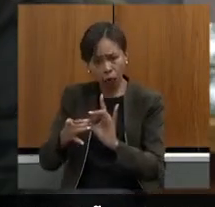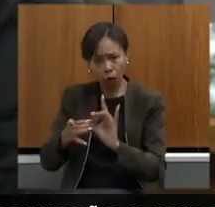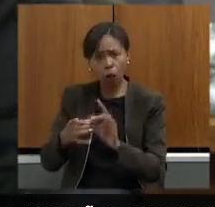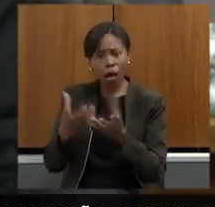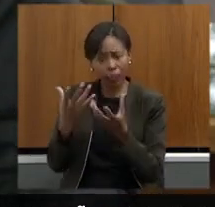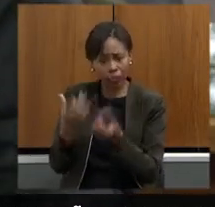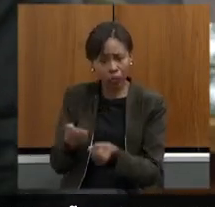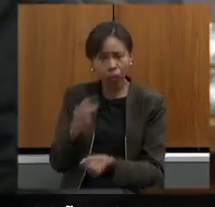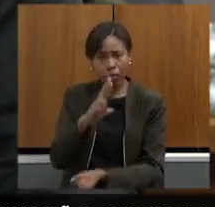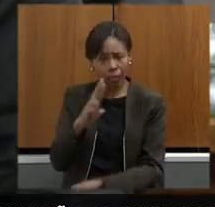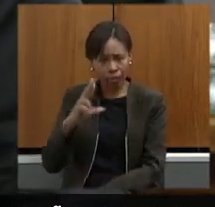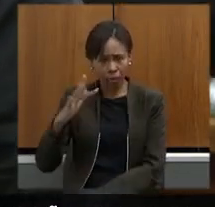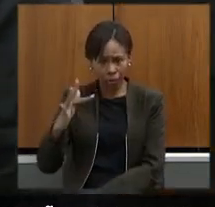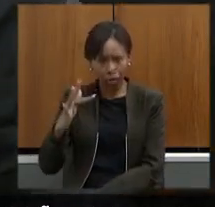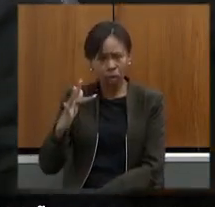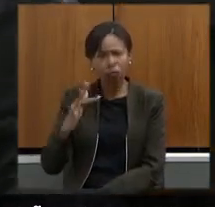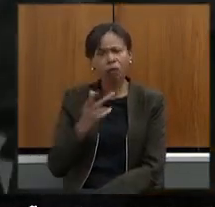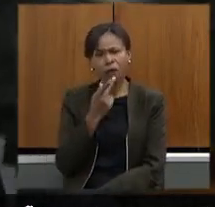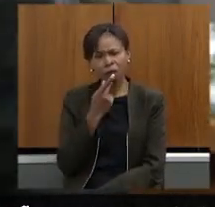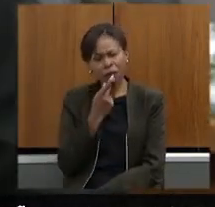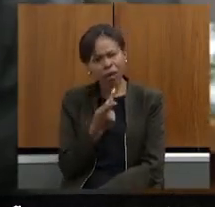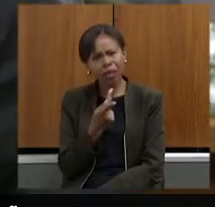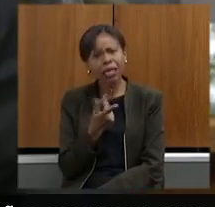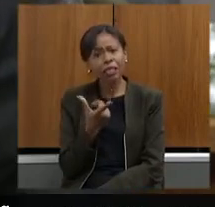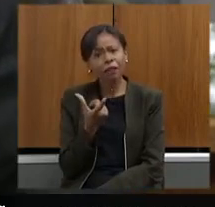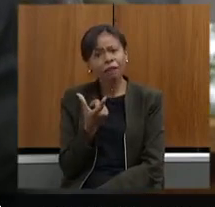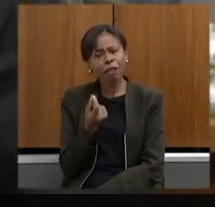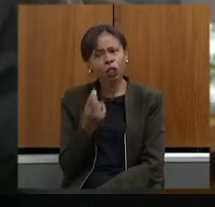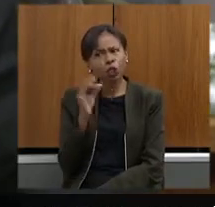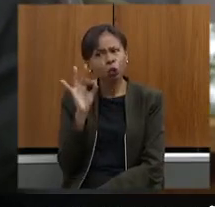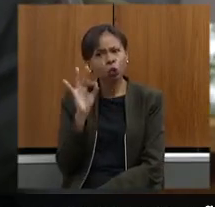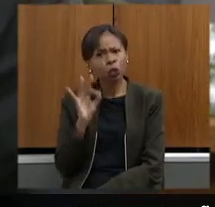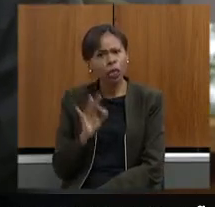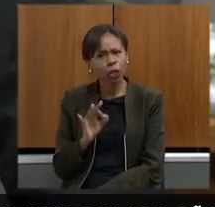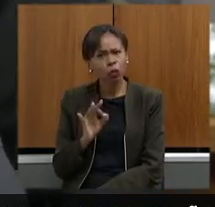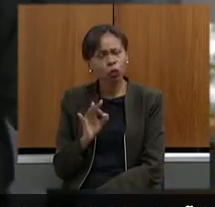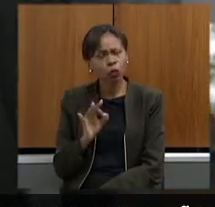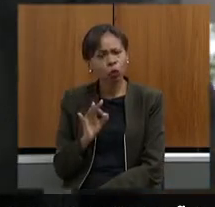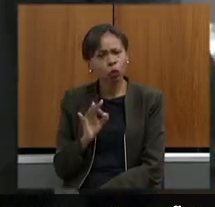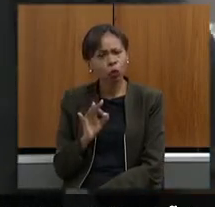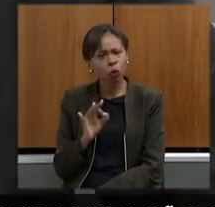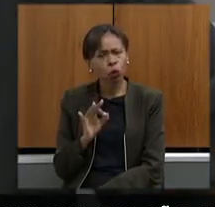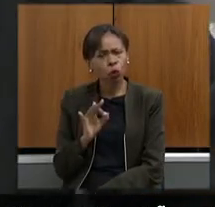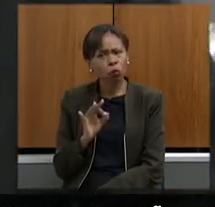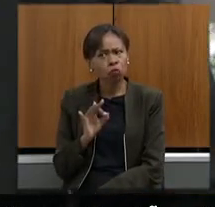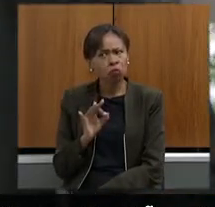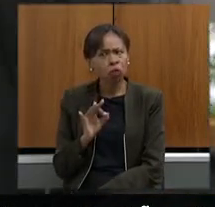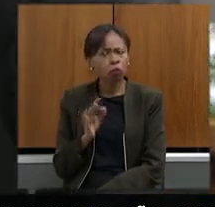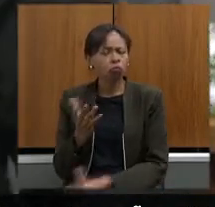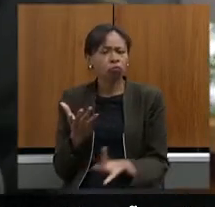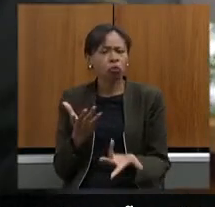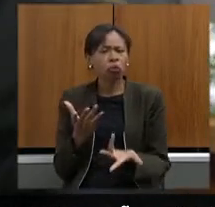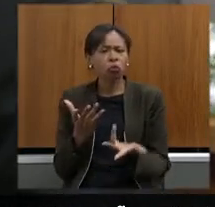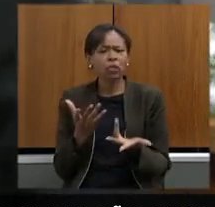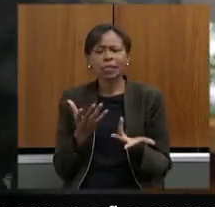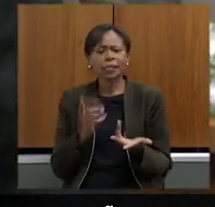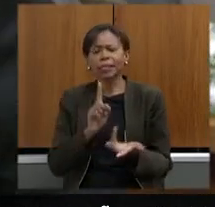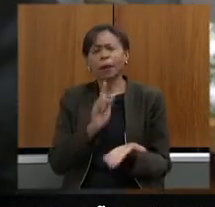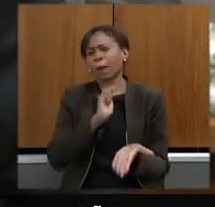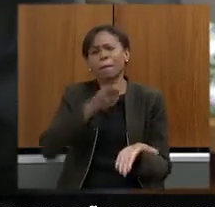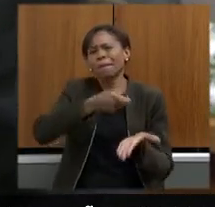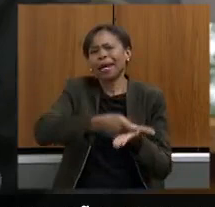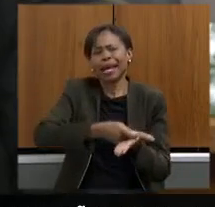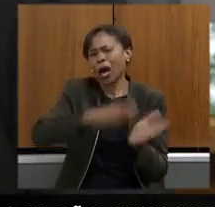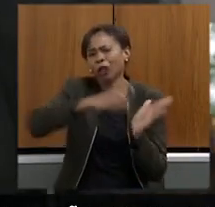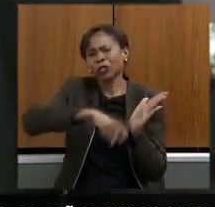fala-se também redução de vinte por cento das renúncias incentivos fiscais Esse é um assunto que parece